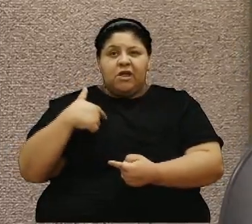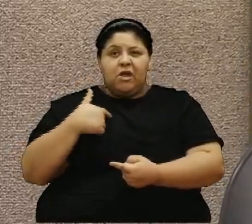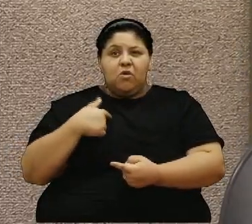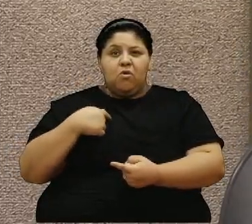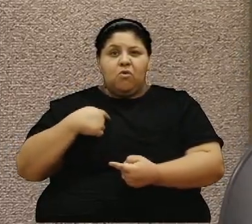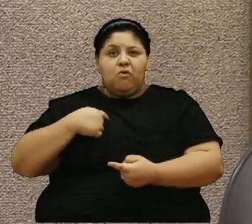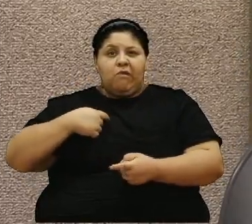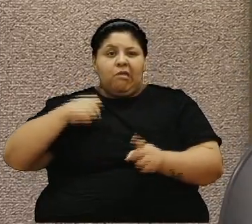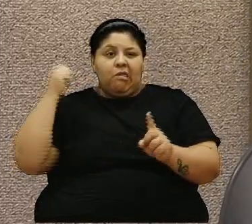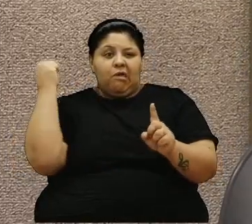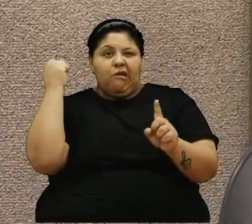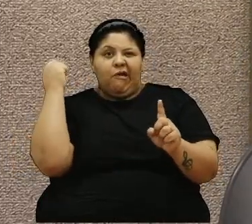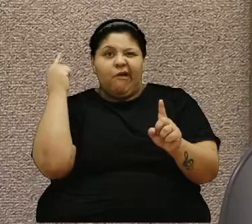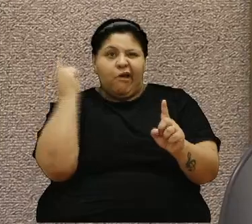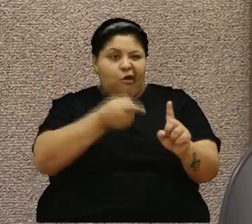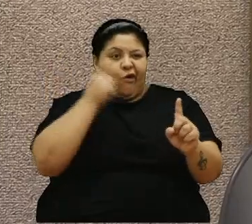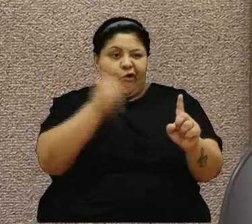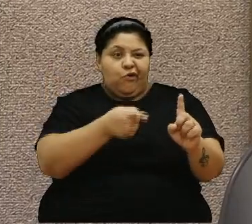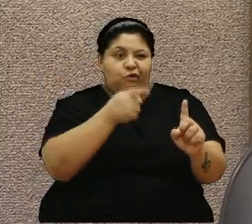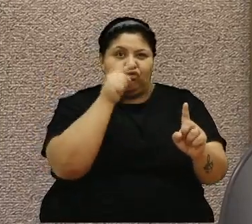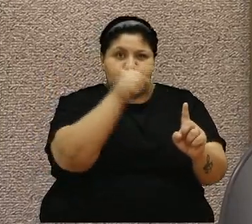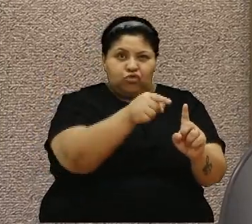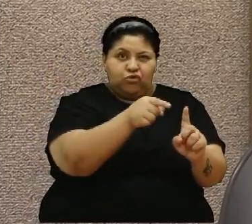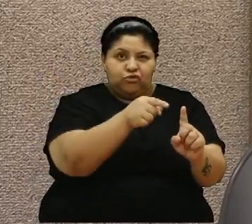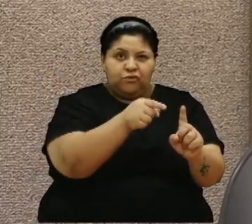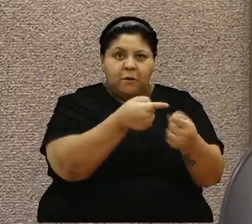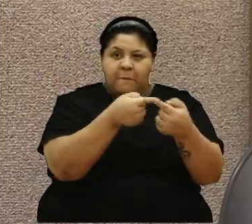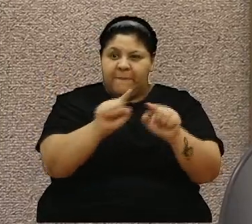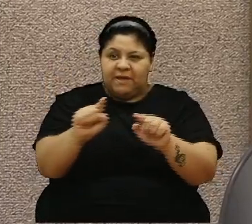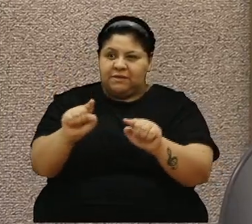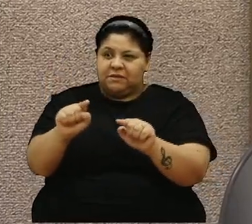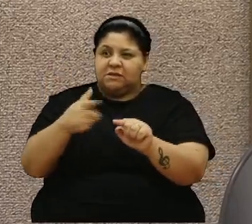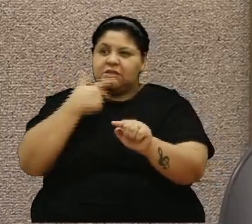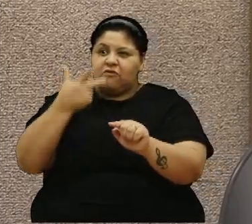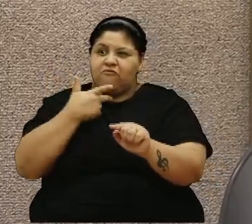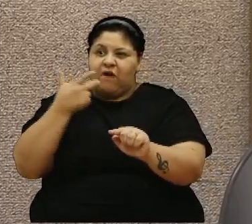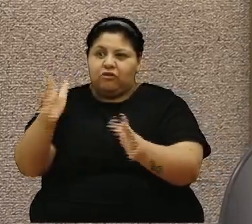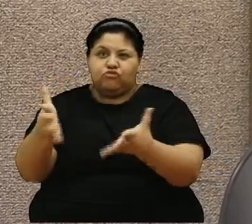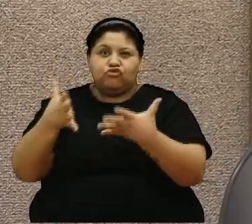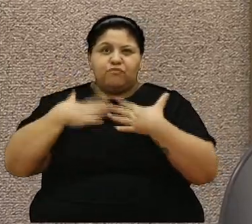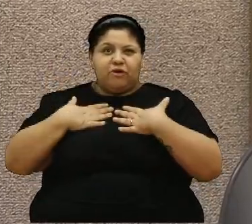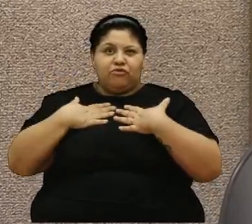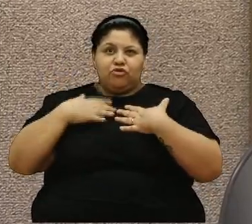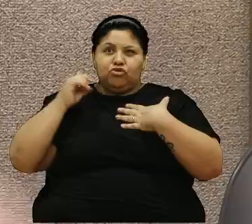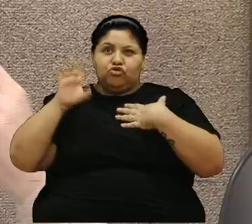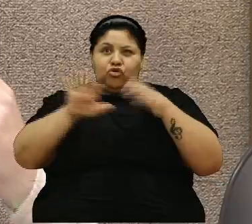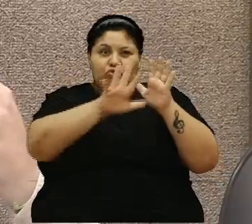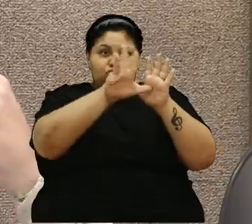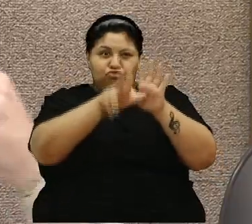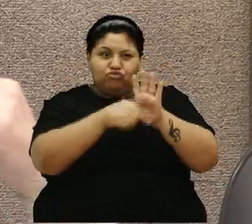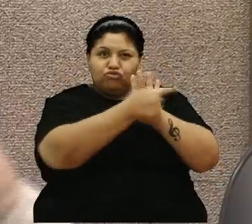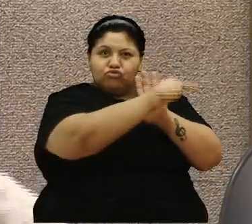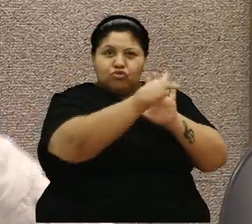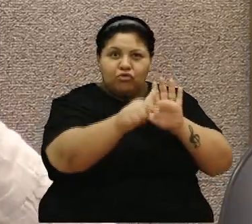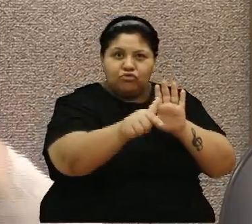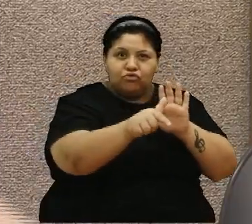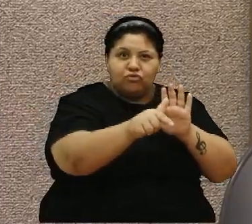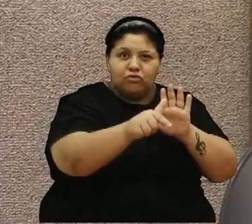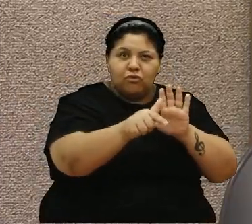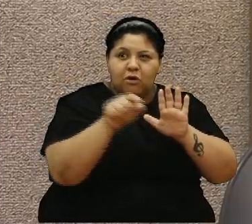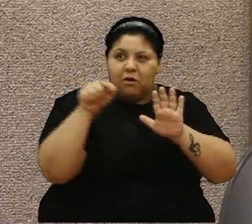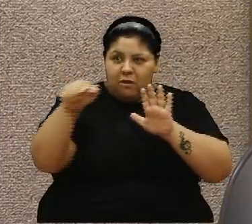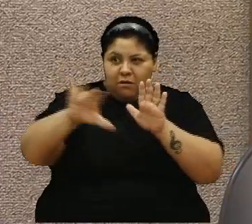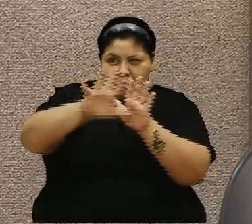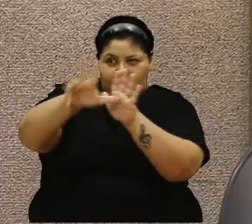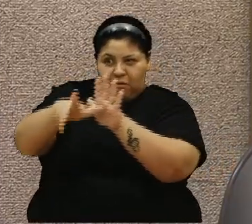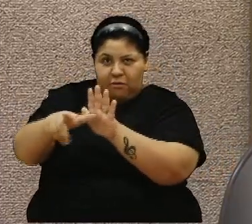meus. Dos meus ladrão, dos meus corruptos, né? Eu só falo dos corruptos dos outros, né? Então, esse que